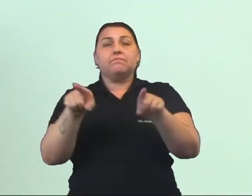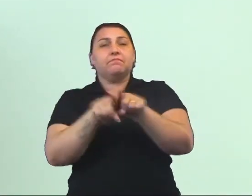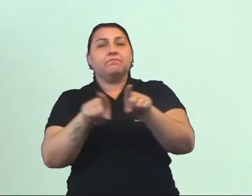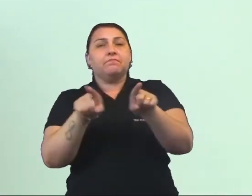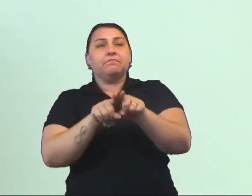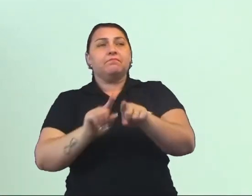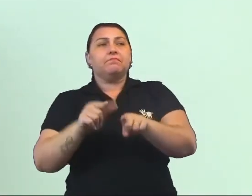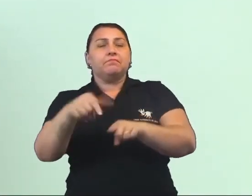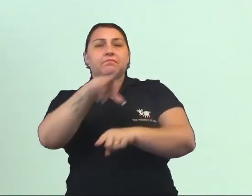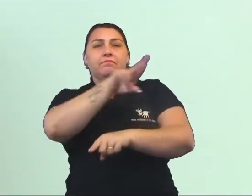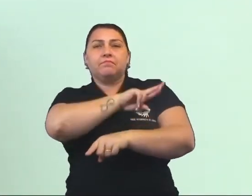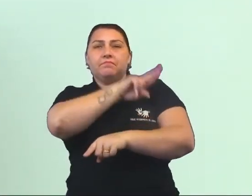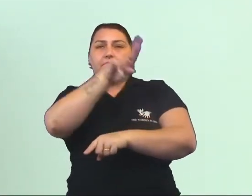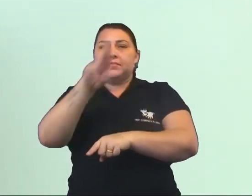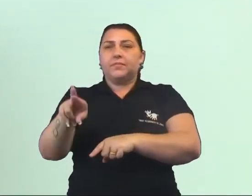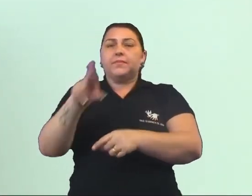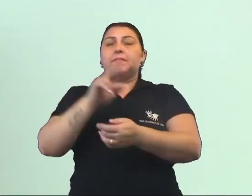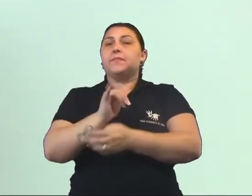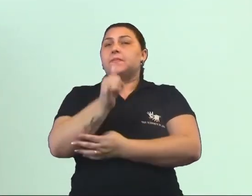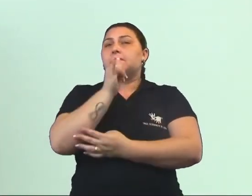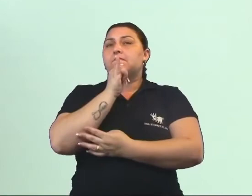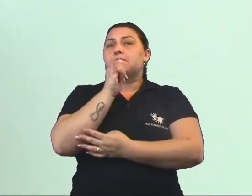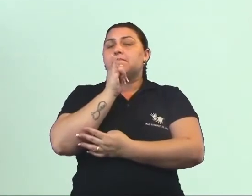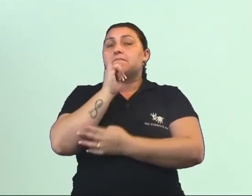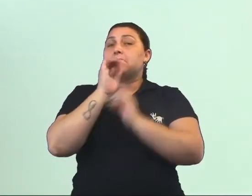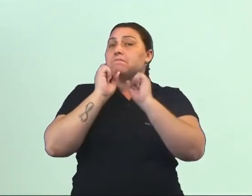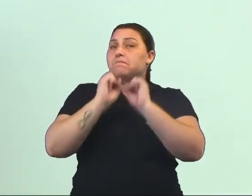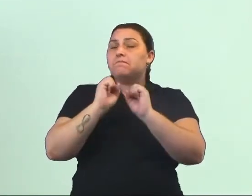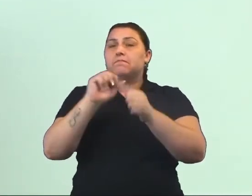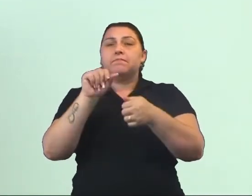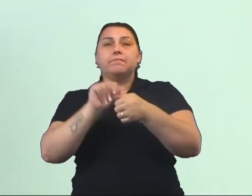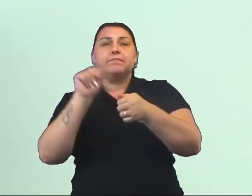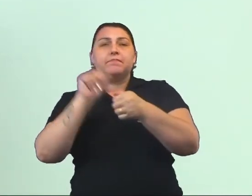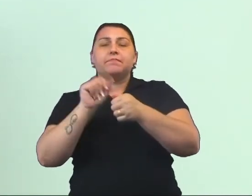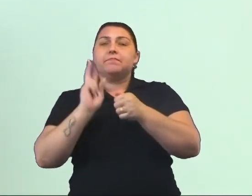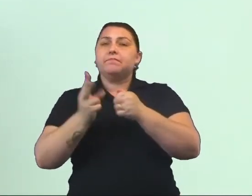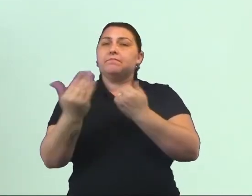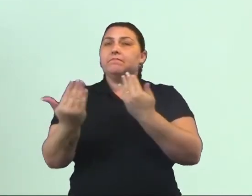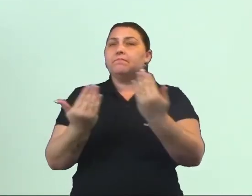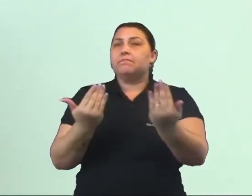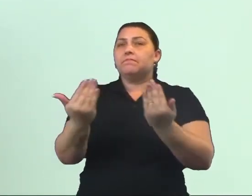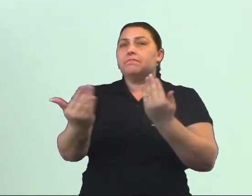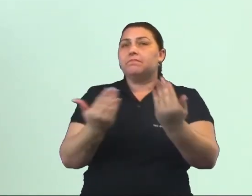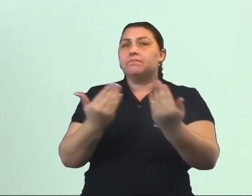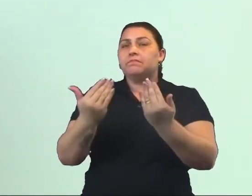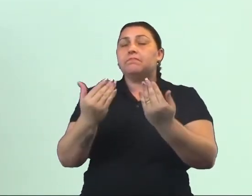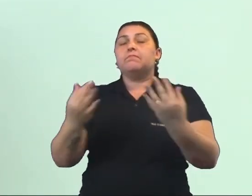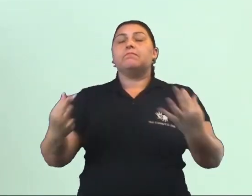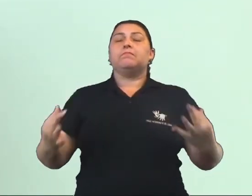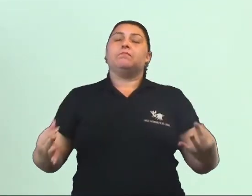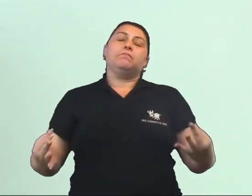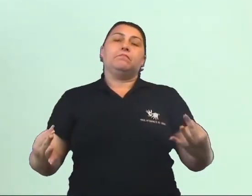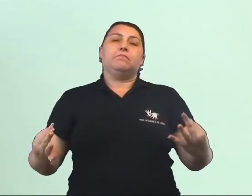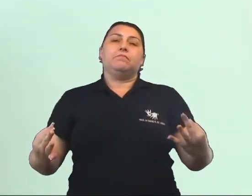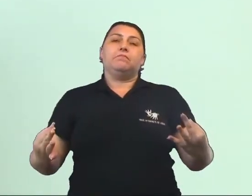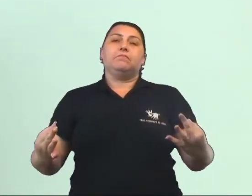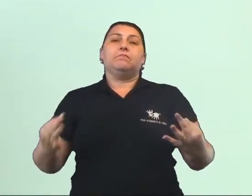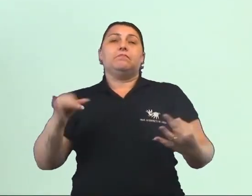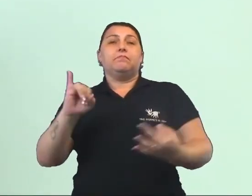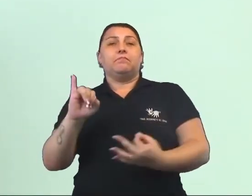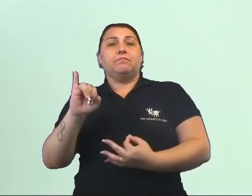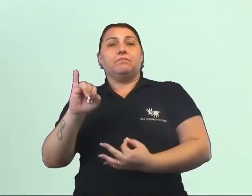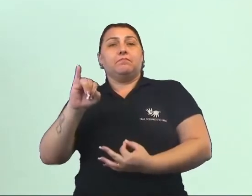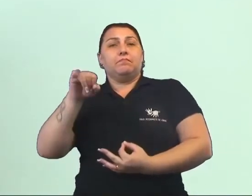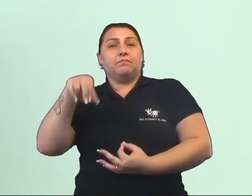aí outras religiões. Por exemplo, eu posso fazer essa mesma comparação entre o budismo e o